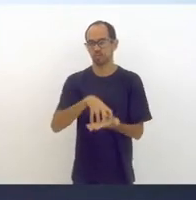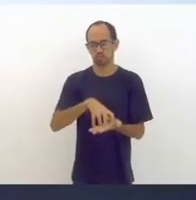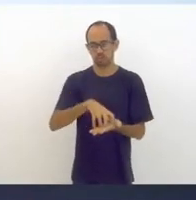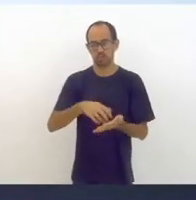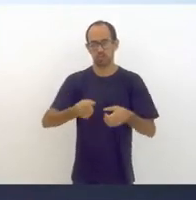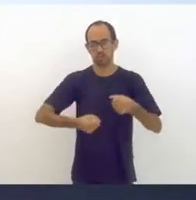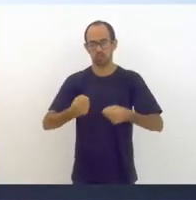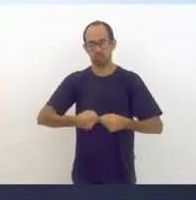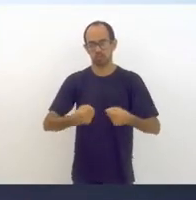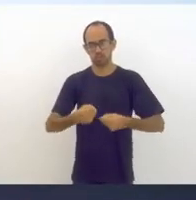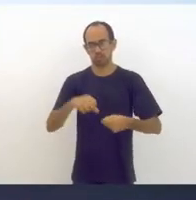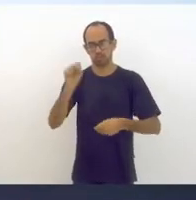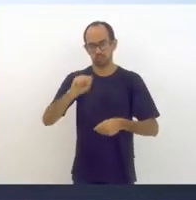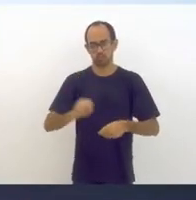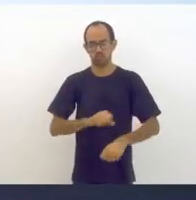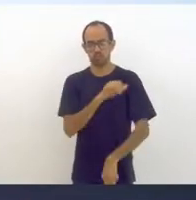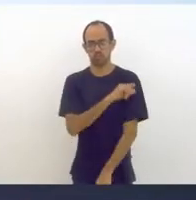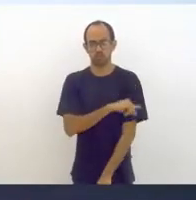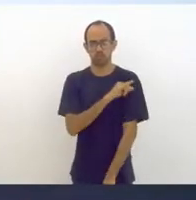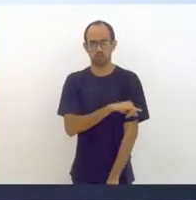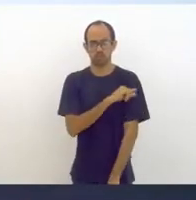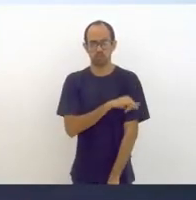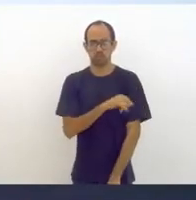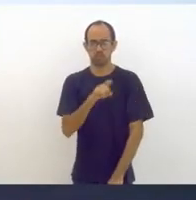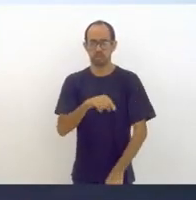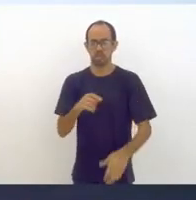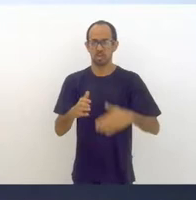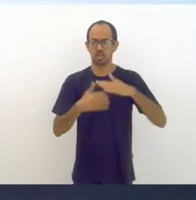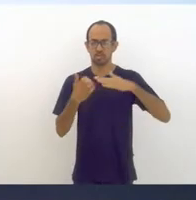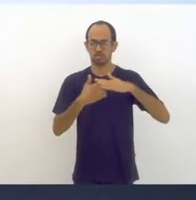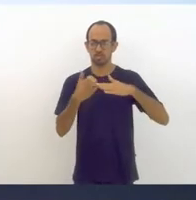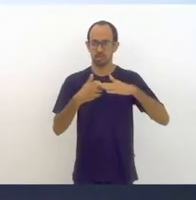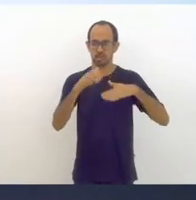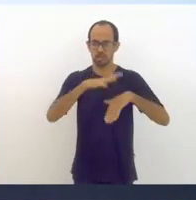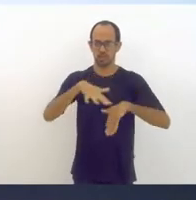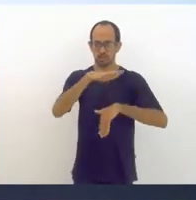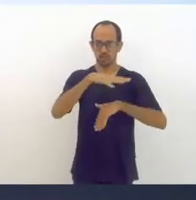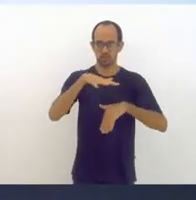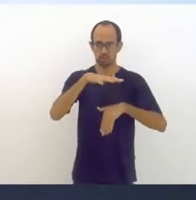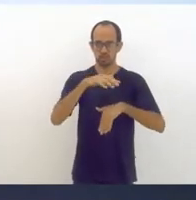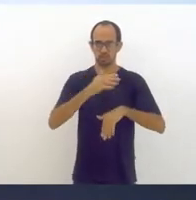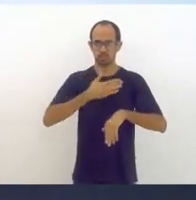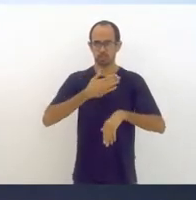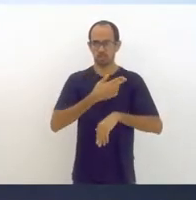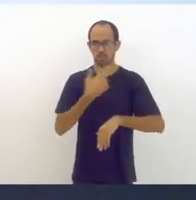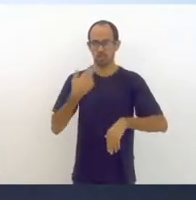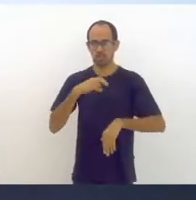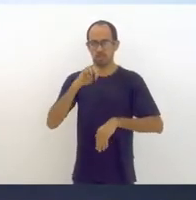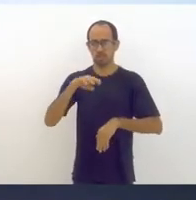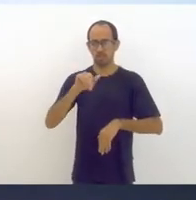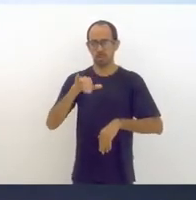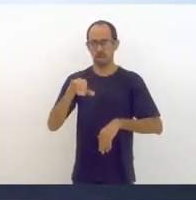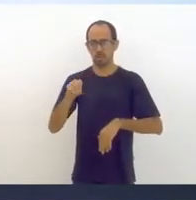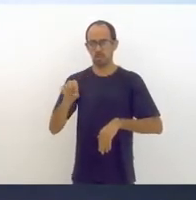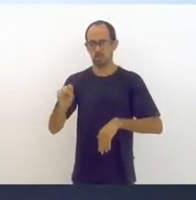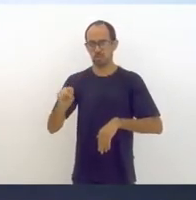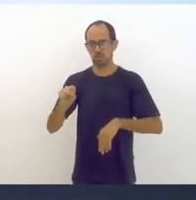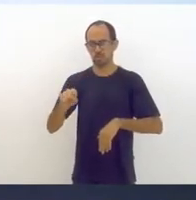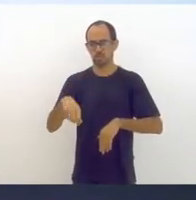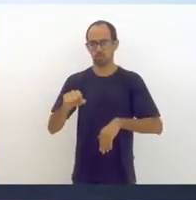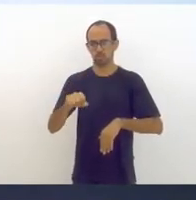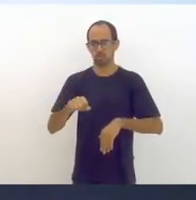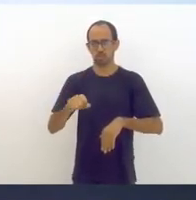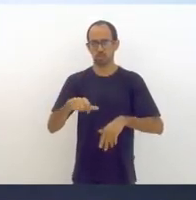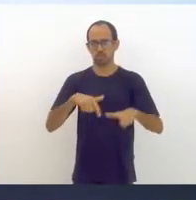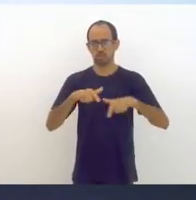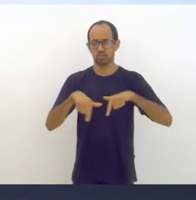Fluminense, que engloba as empresas ali da região. Meu nome é Marcos Arezzo, atualmente trabalho na Jaguar Land